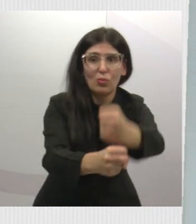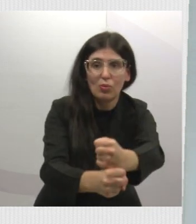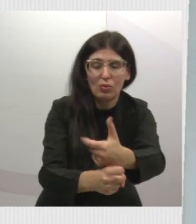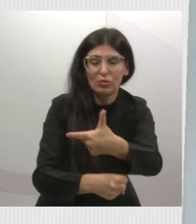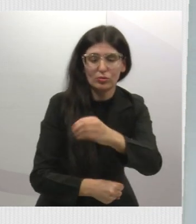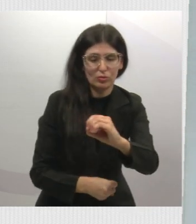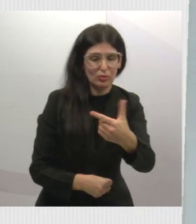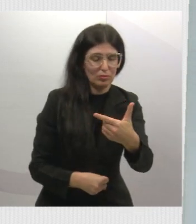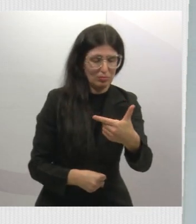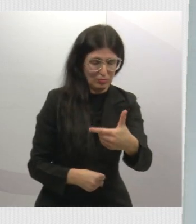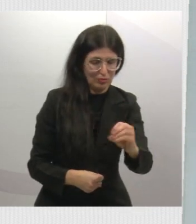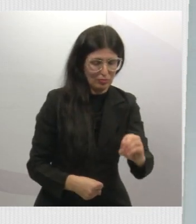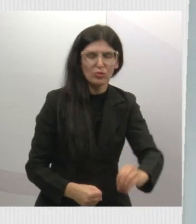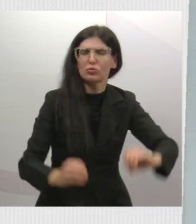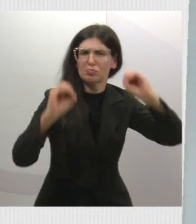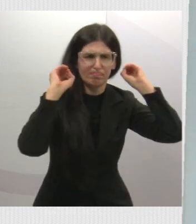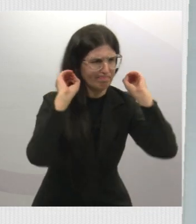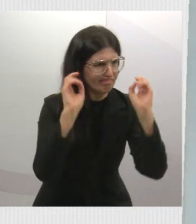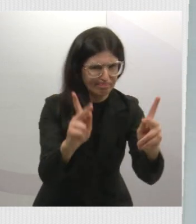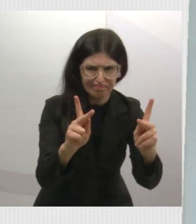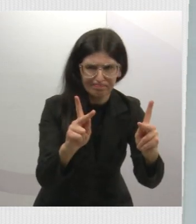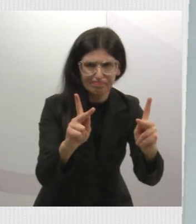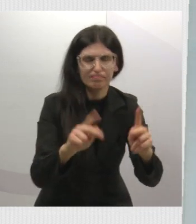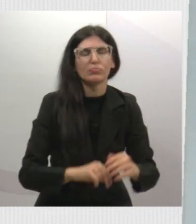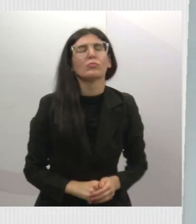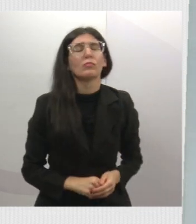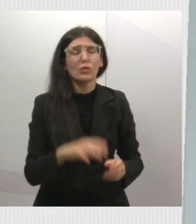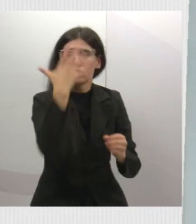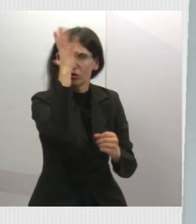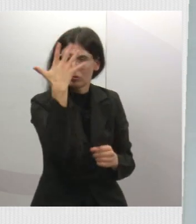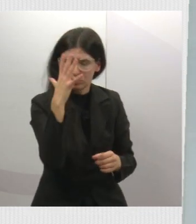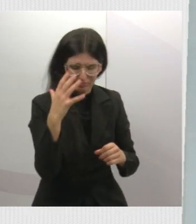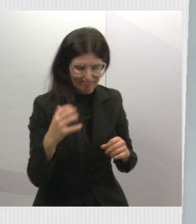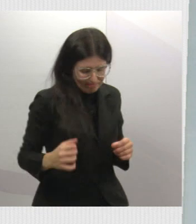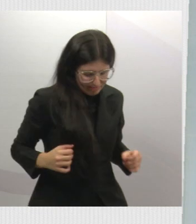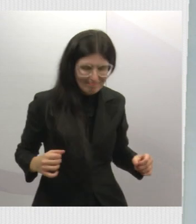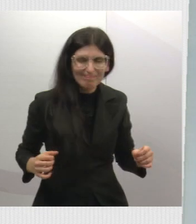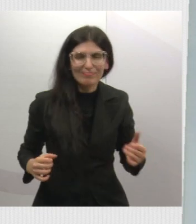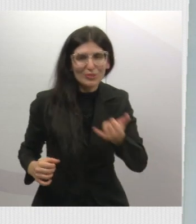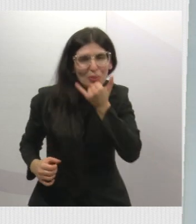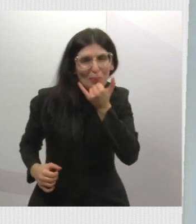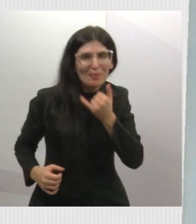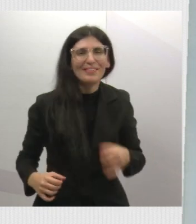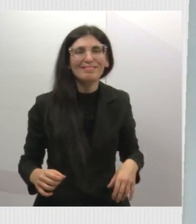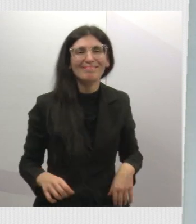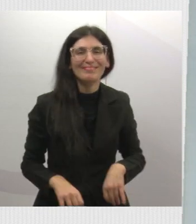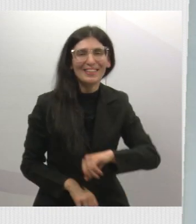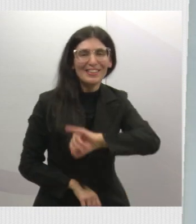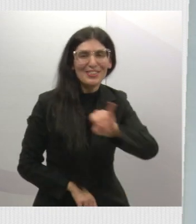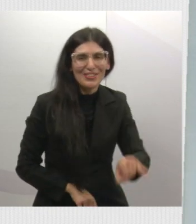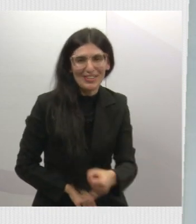quitamos todos esses valores no primeiro quadrimestre de 2020.